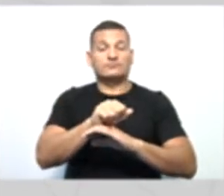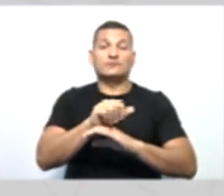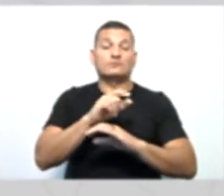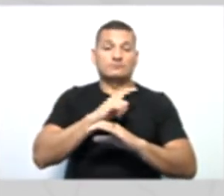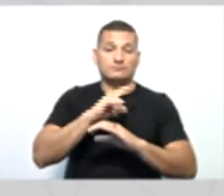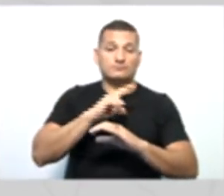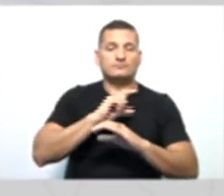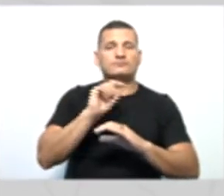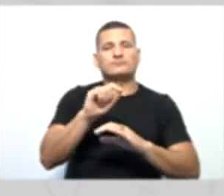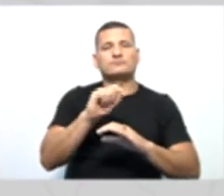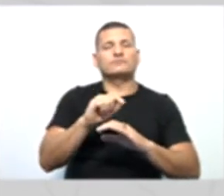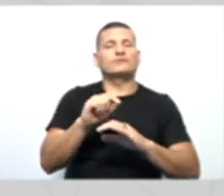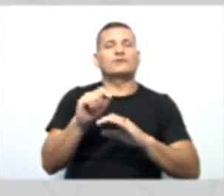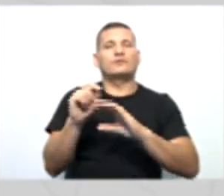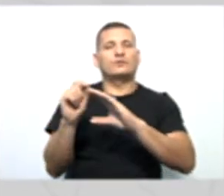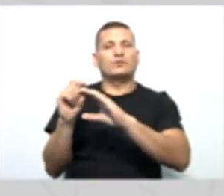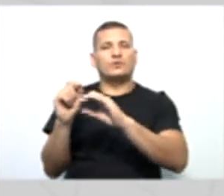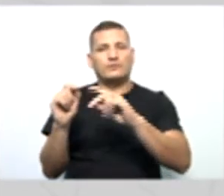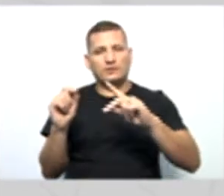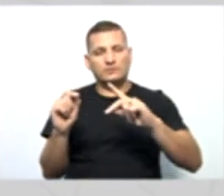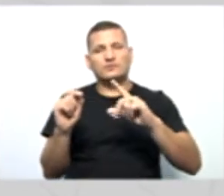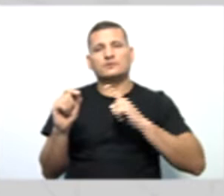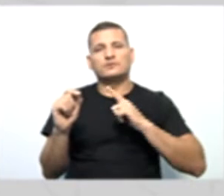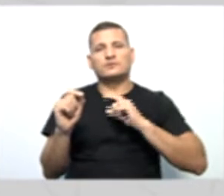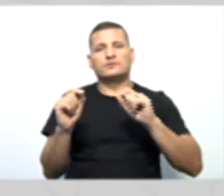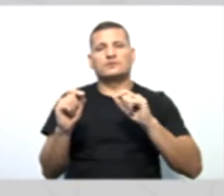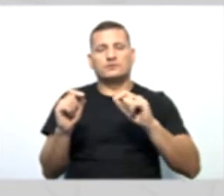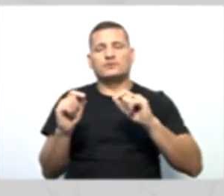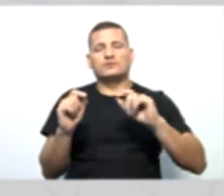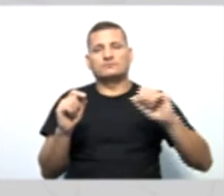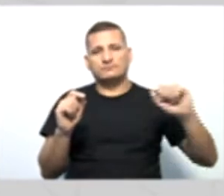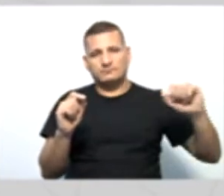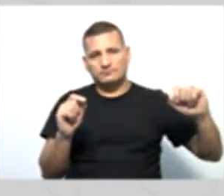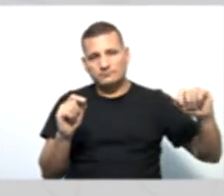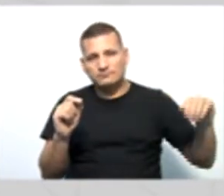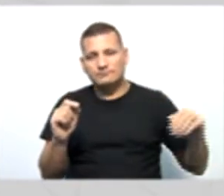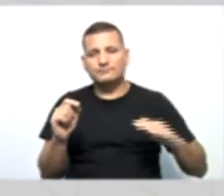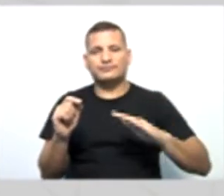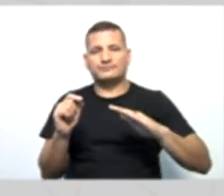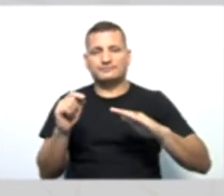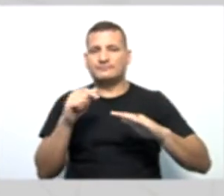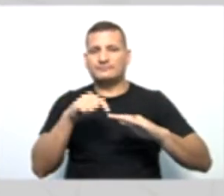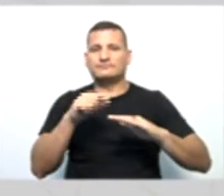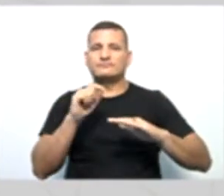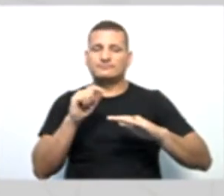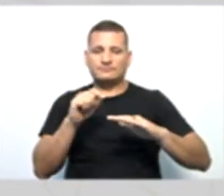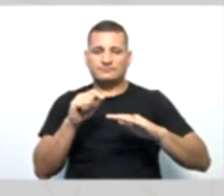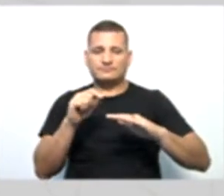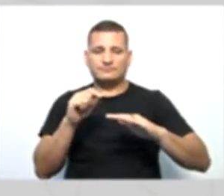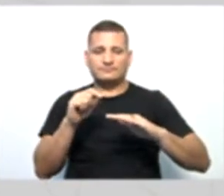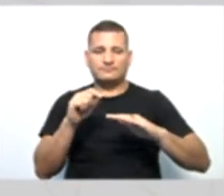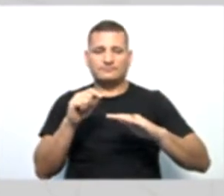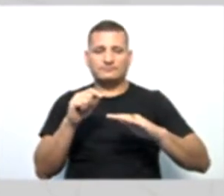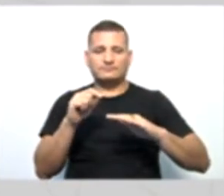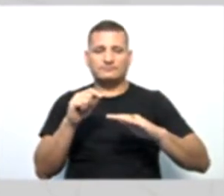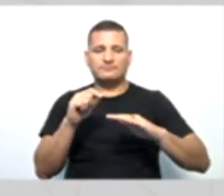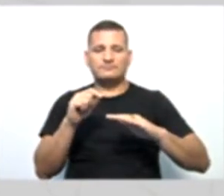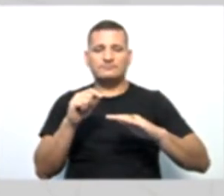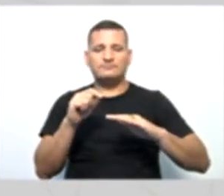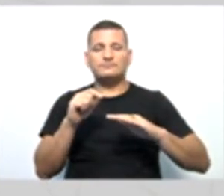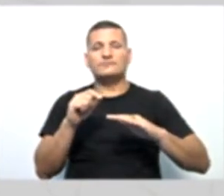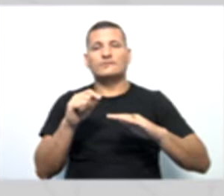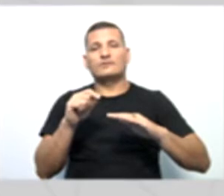a cooperativa faz o seu serviço, faz o seu produto, ou faz aí os seus benefícios junto aos cooperados e provoca